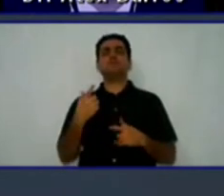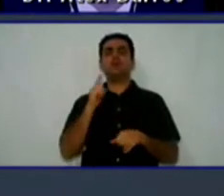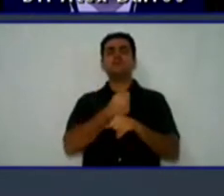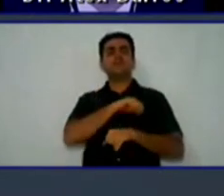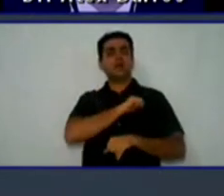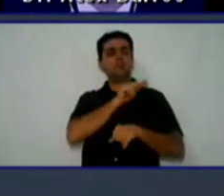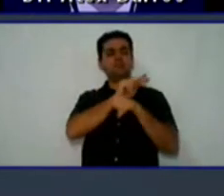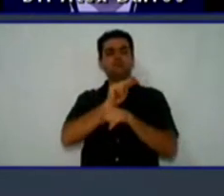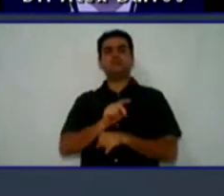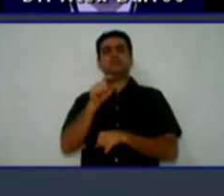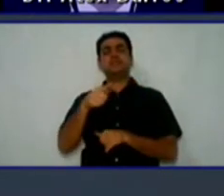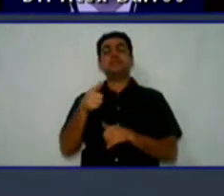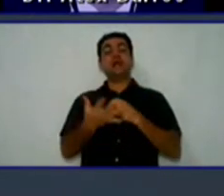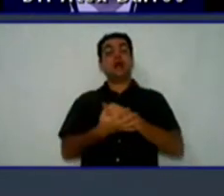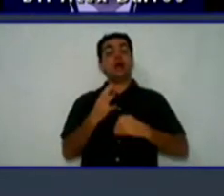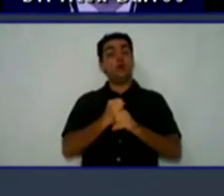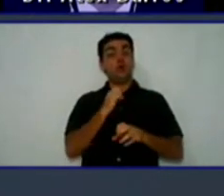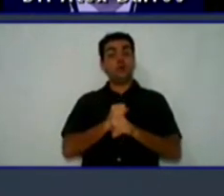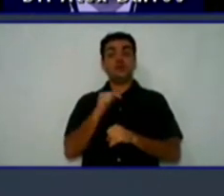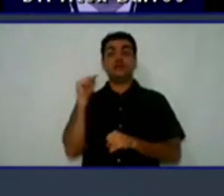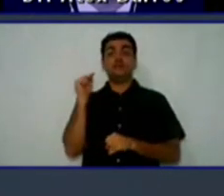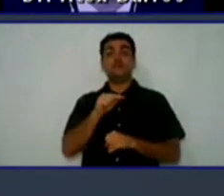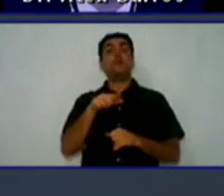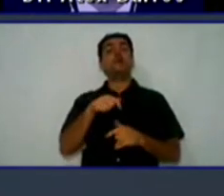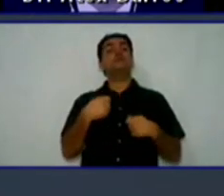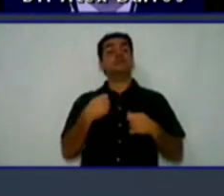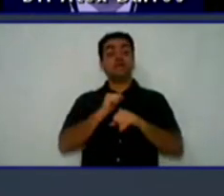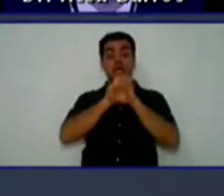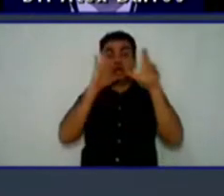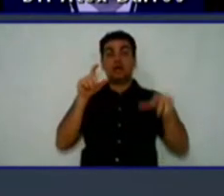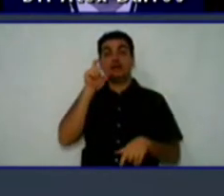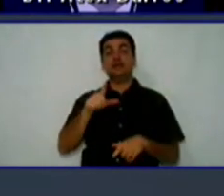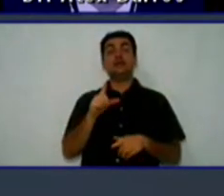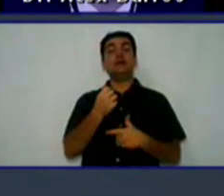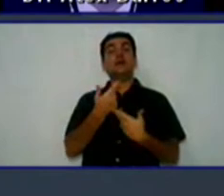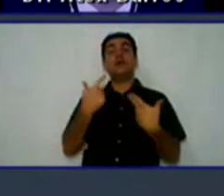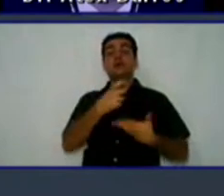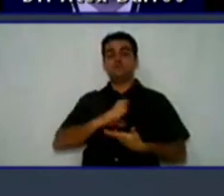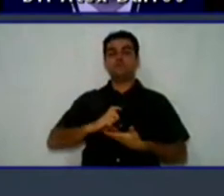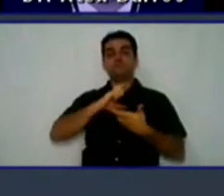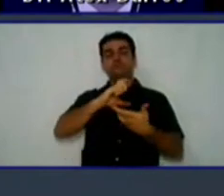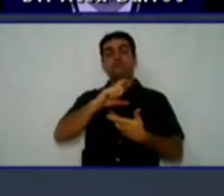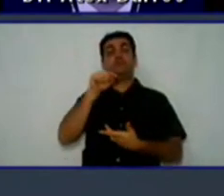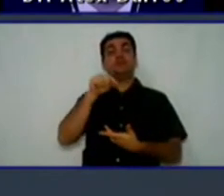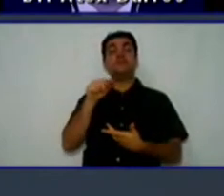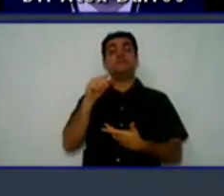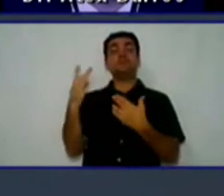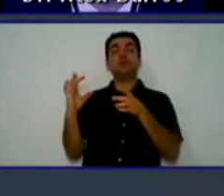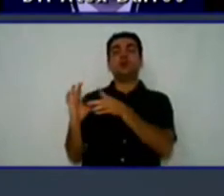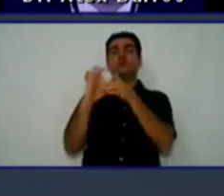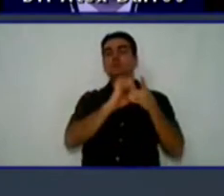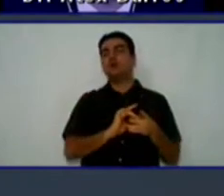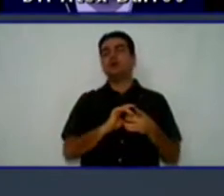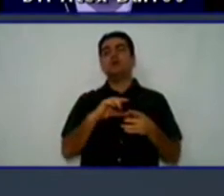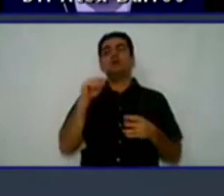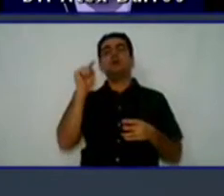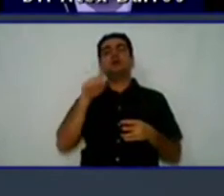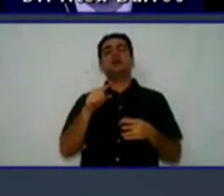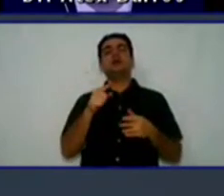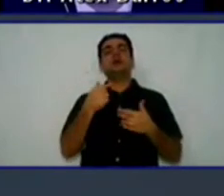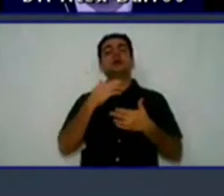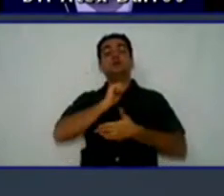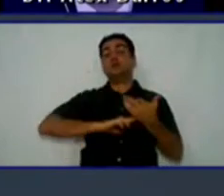fiscalização nas prestações de contas exige que os gastos com verbas públicas estejam vinculados efetivamente às